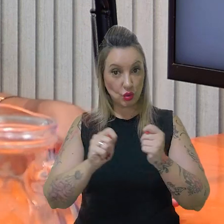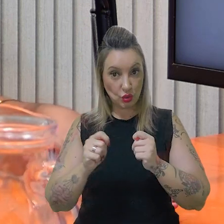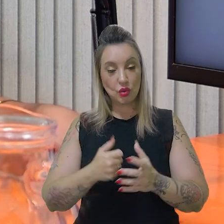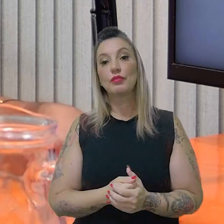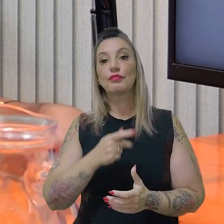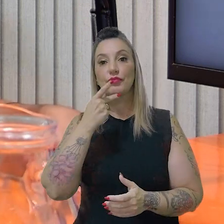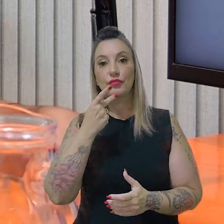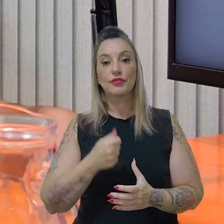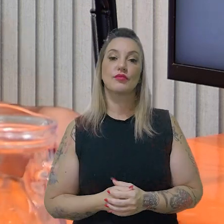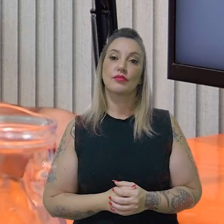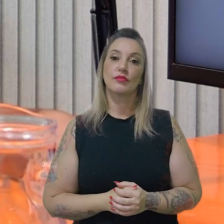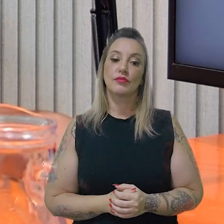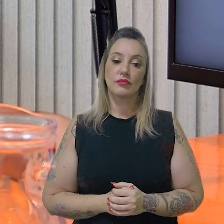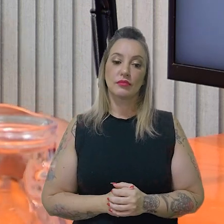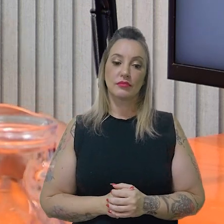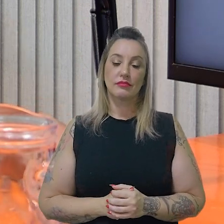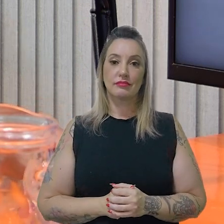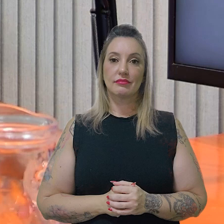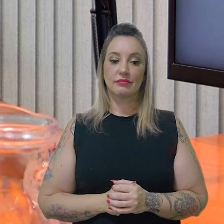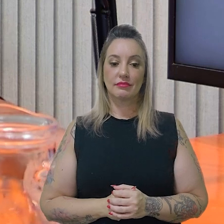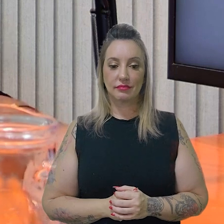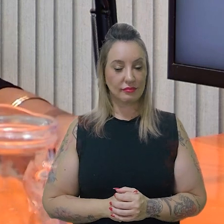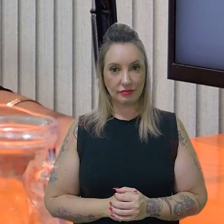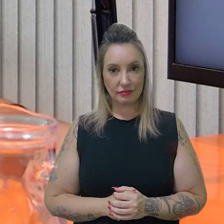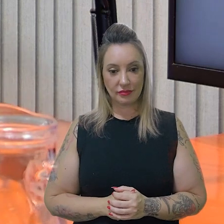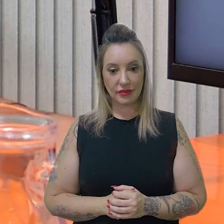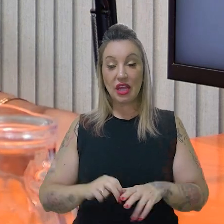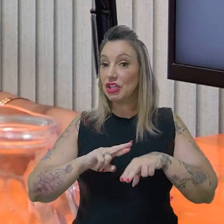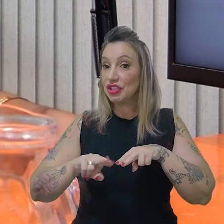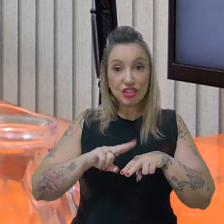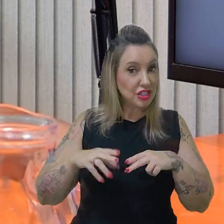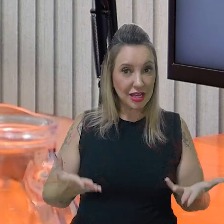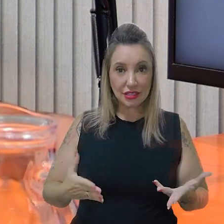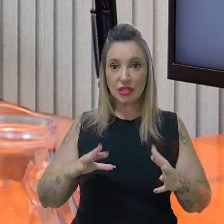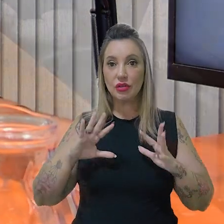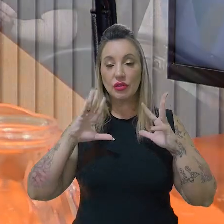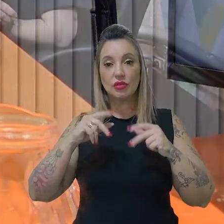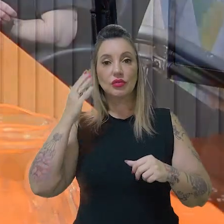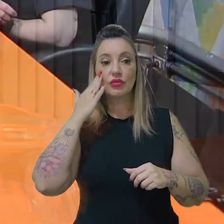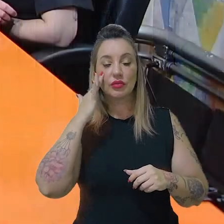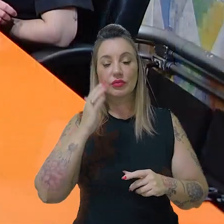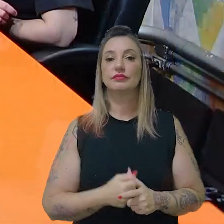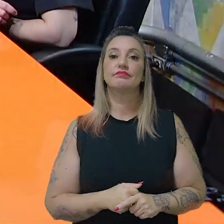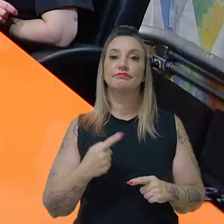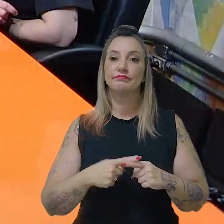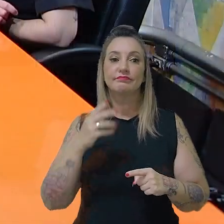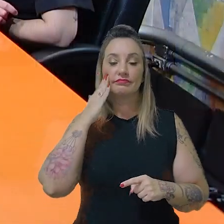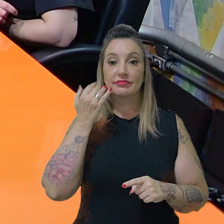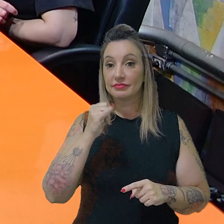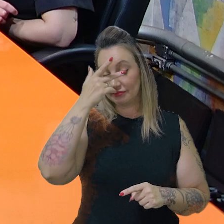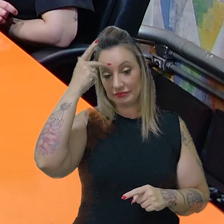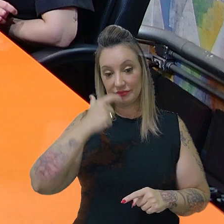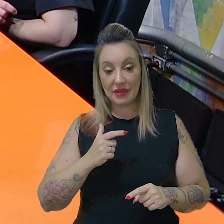de de âmbito gênero a gente faz a gente tem que entender tudo a gente tem que entender se foi uma pessoa que